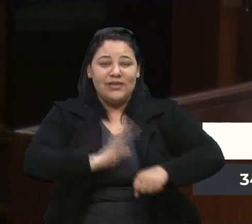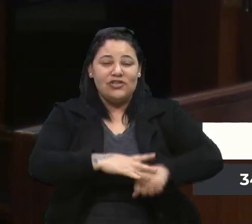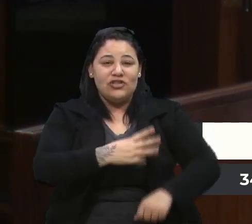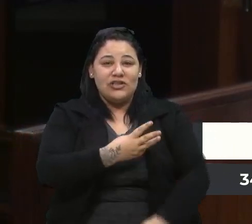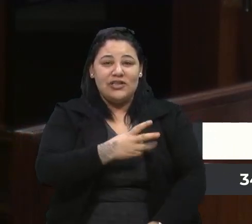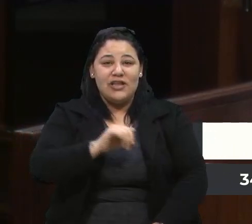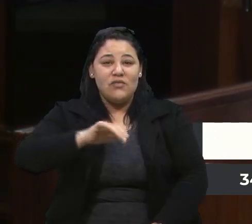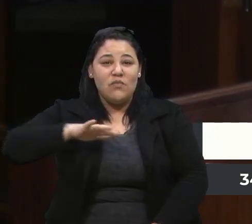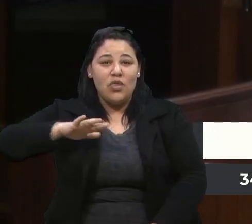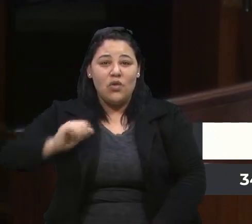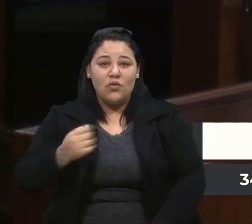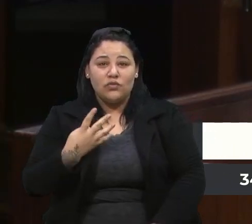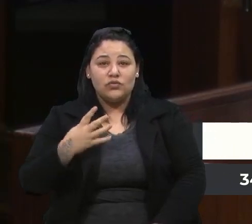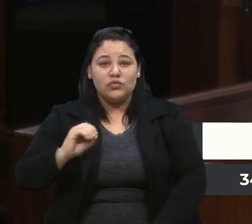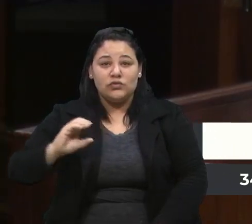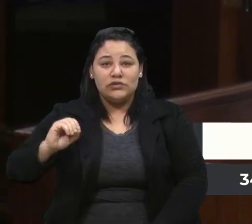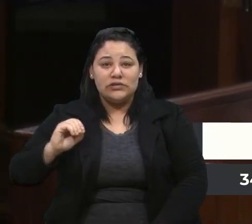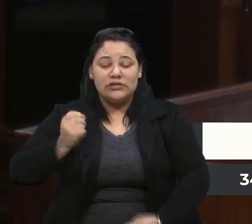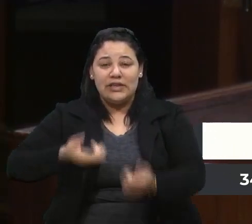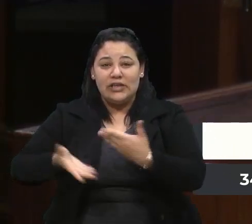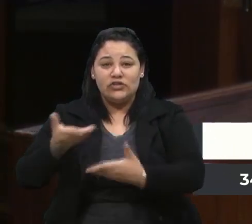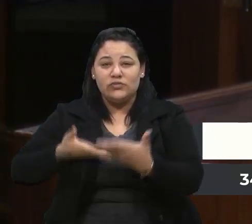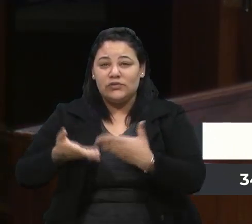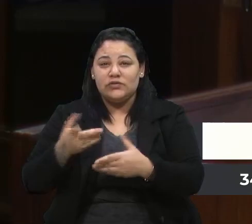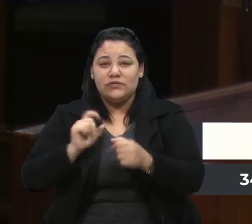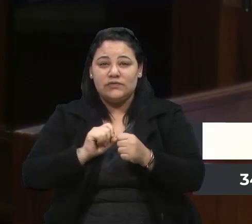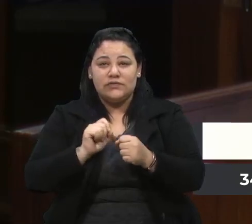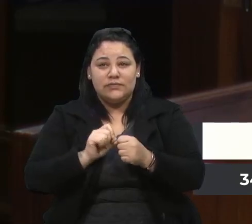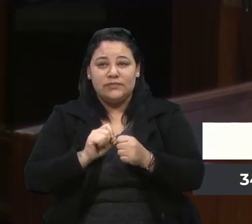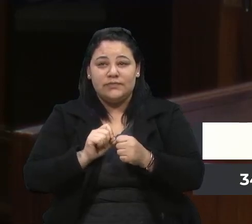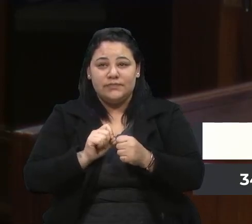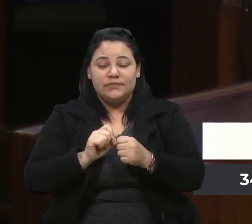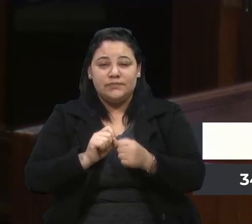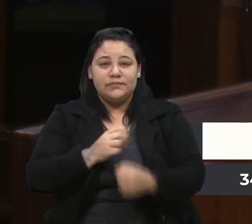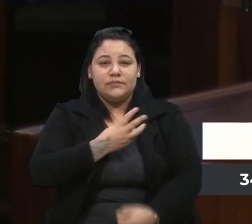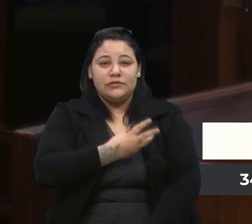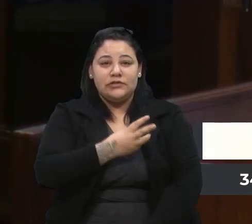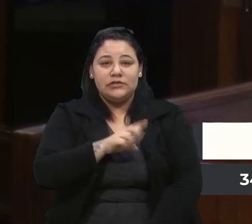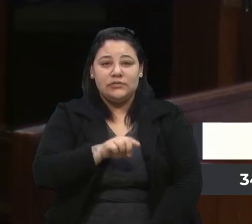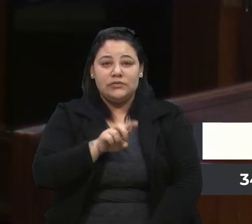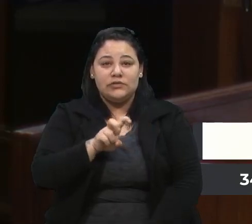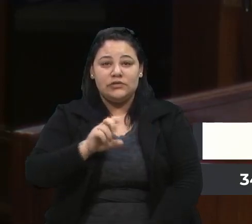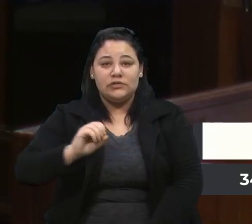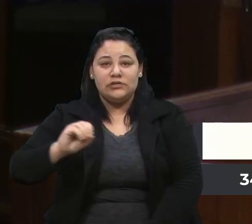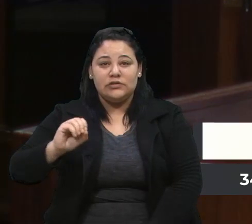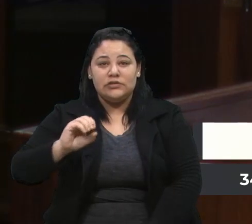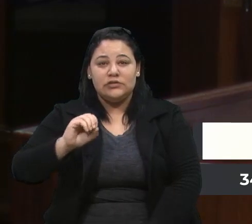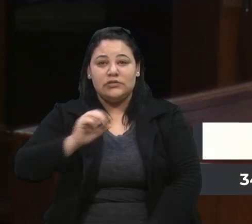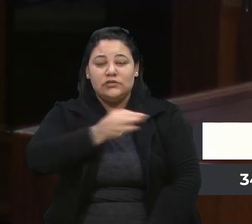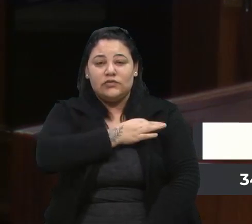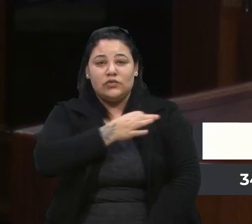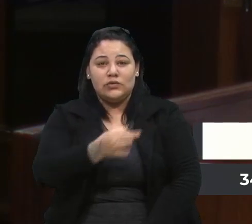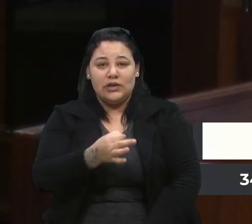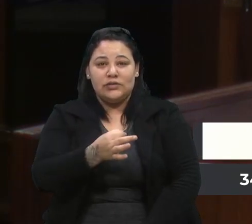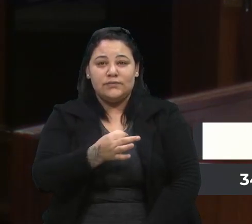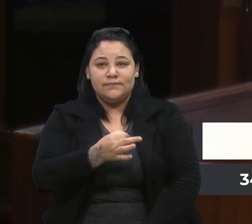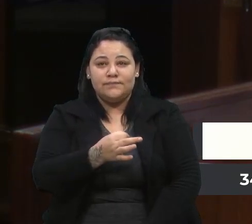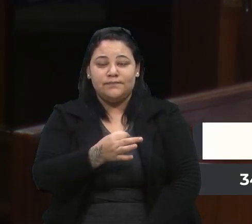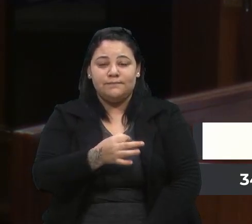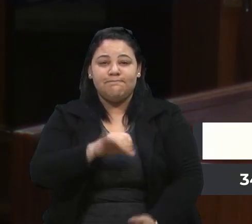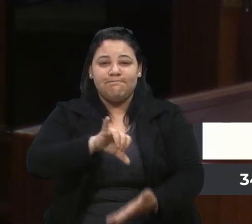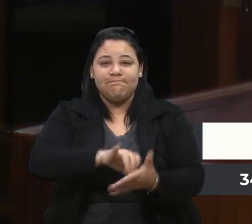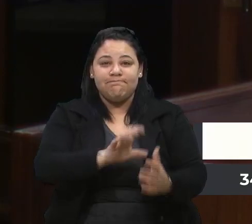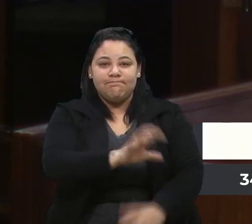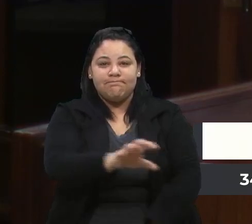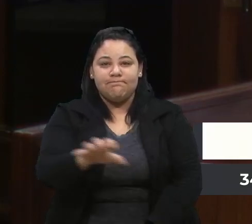3.400.000 atendimentos realizados por cerca de 3.500 voluntários em cerca de 100 postos no território